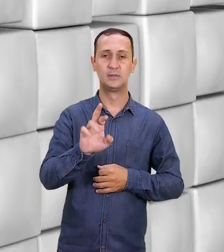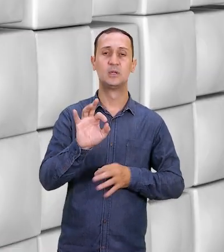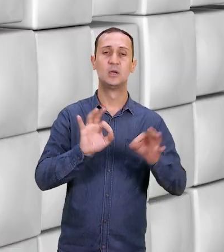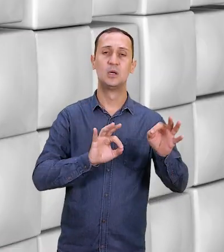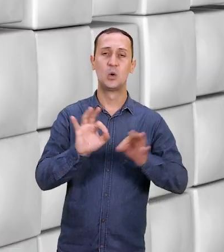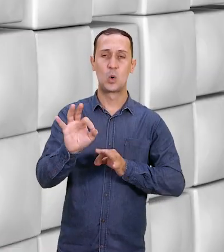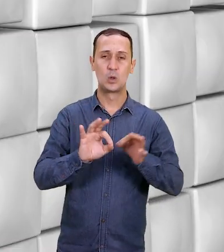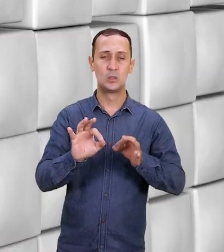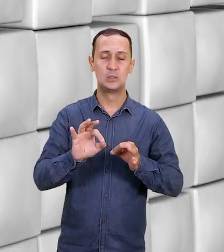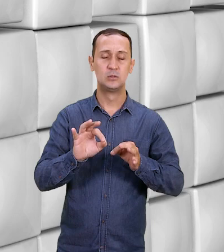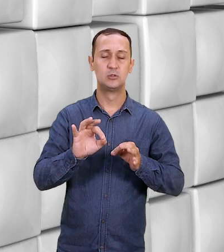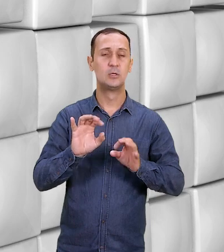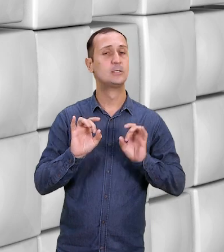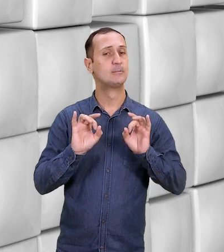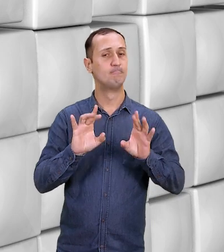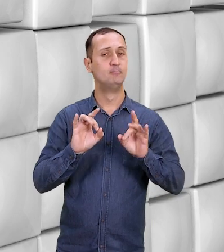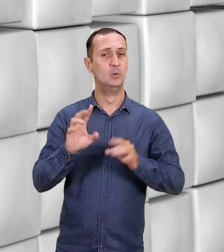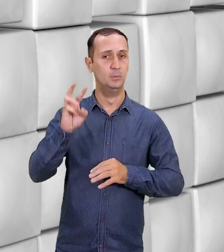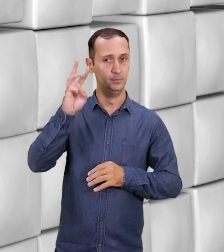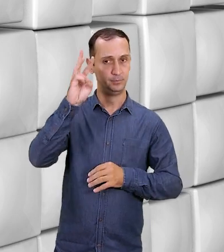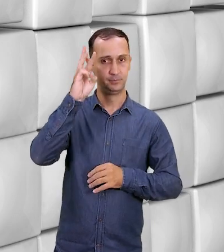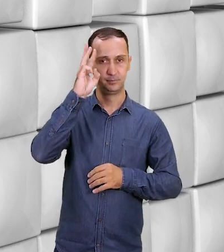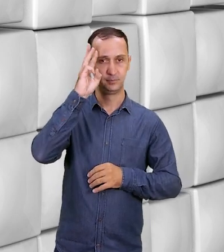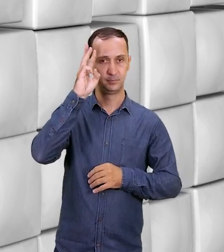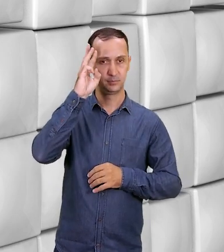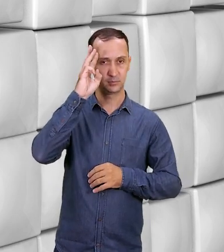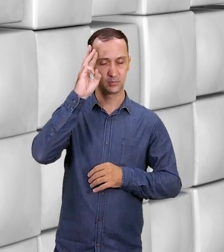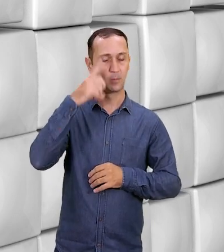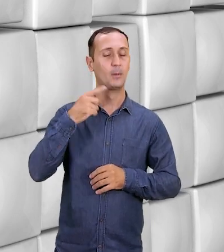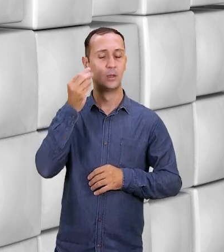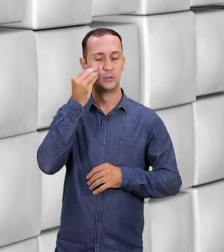Redação reuniu-se extraordinariamente na